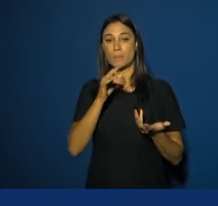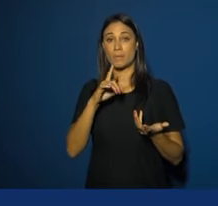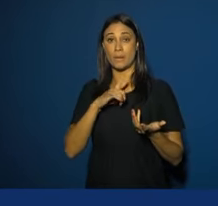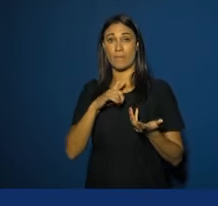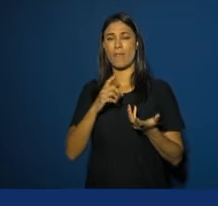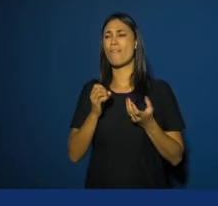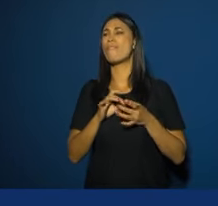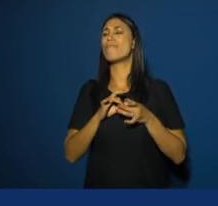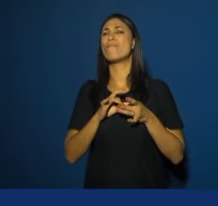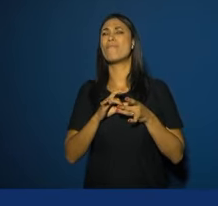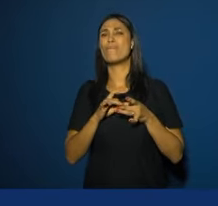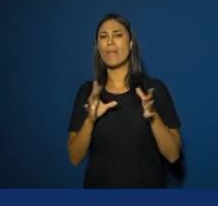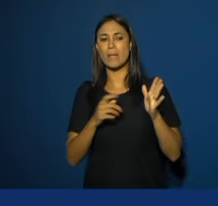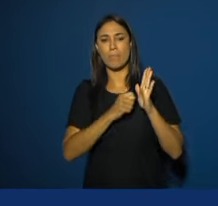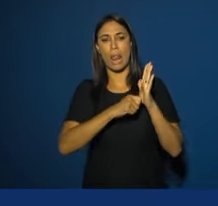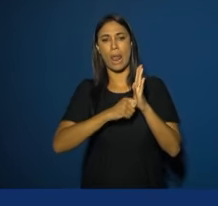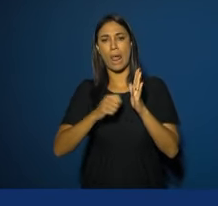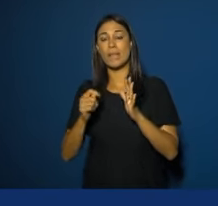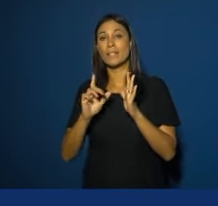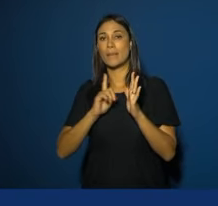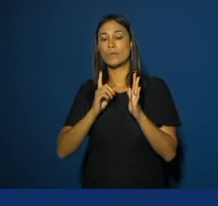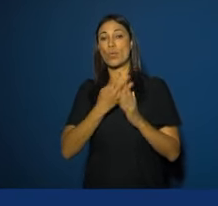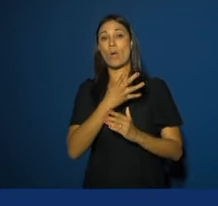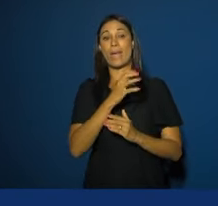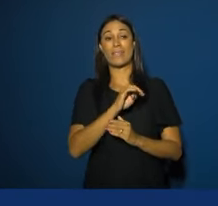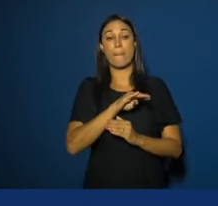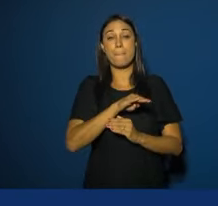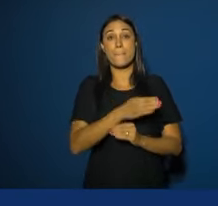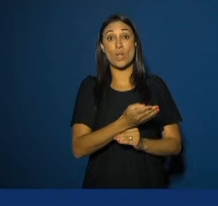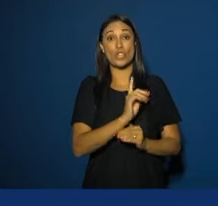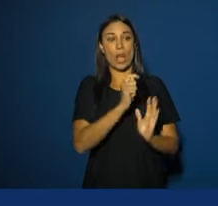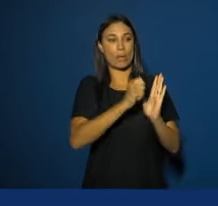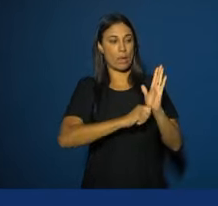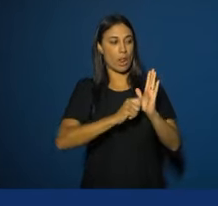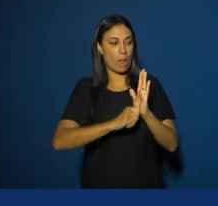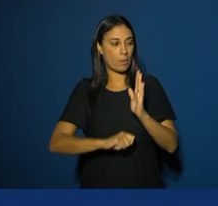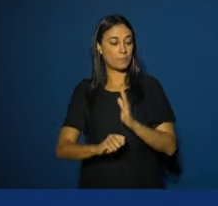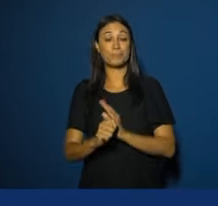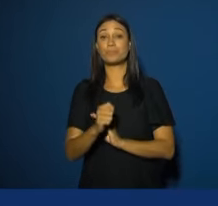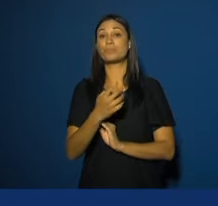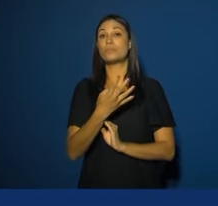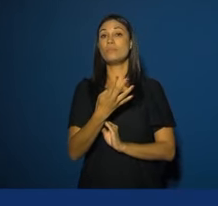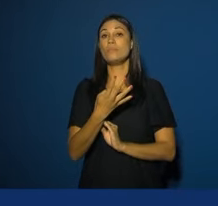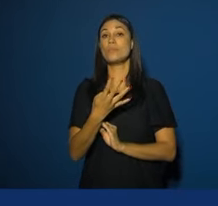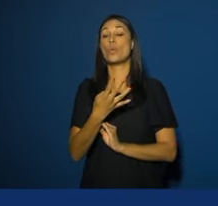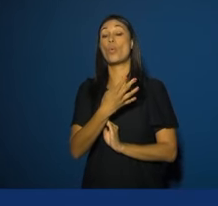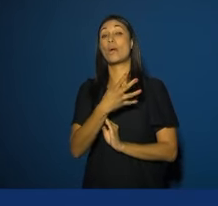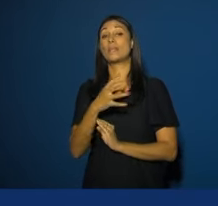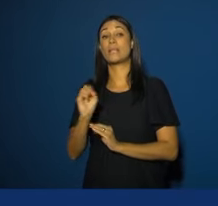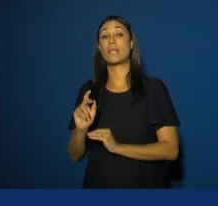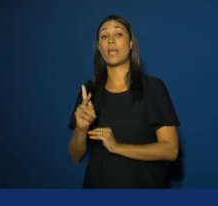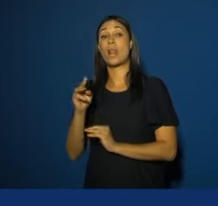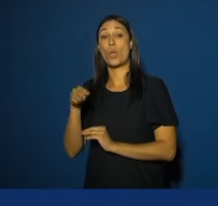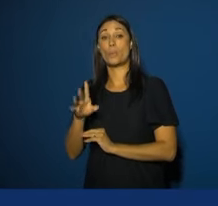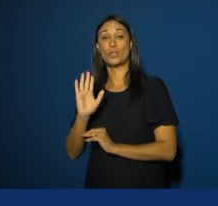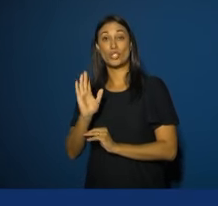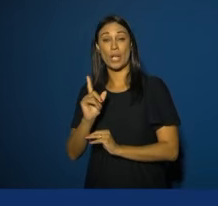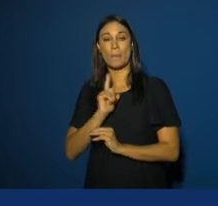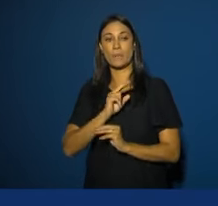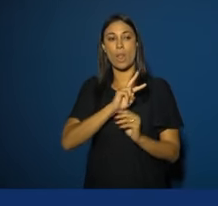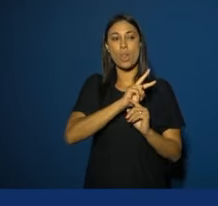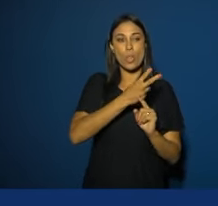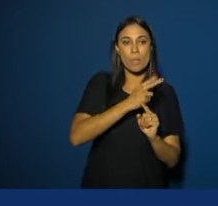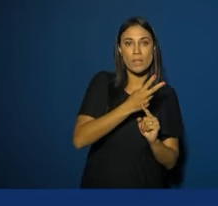conão temos 40 bilhões já contratados 8 bilhões entre 24 e 25 400 km de entre